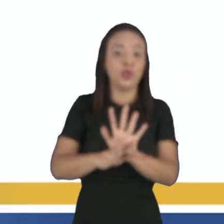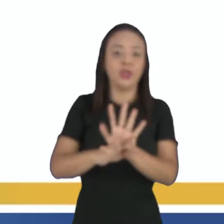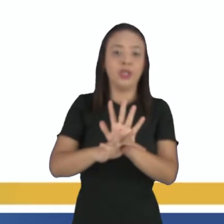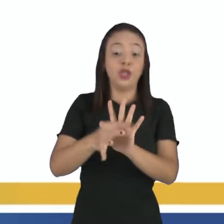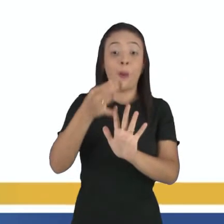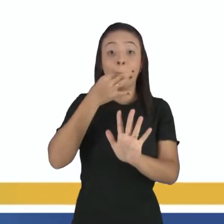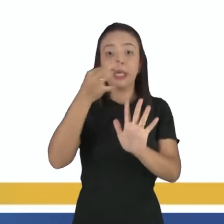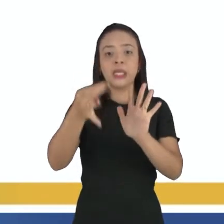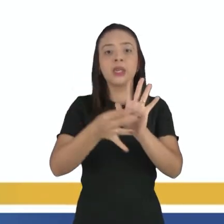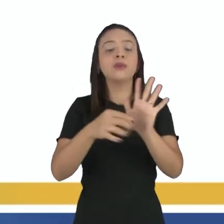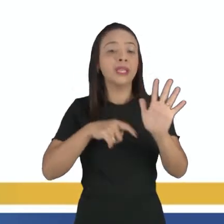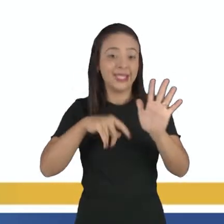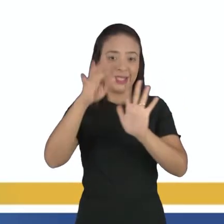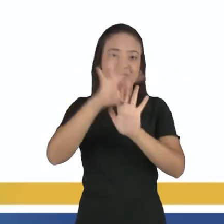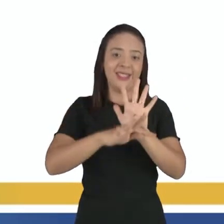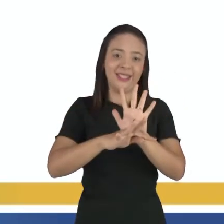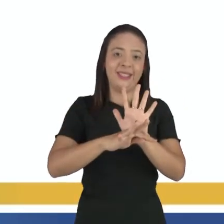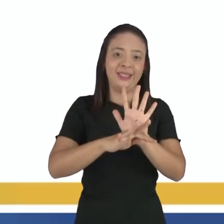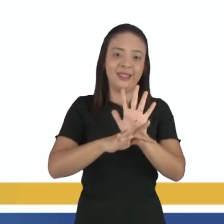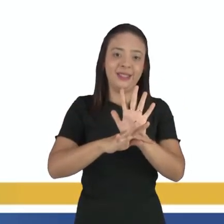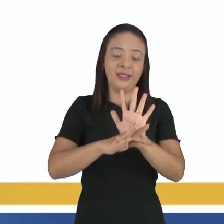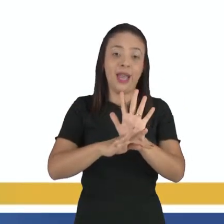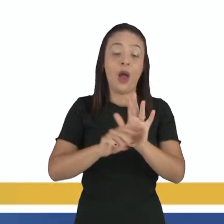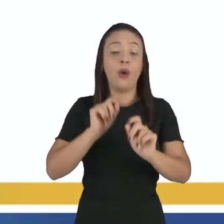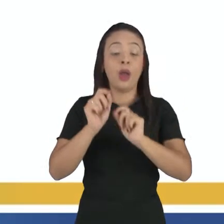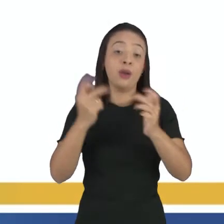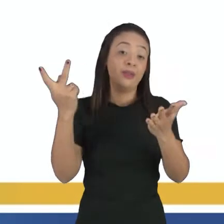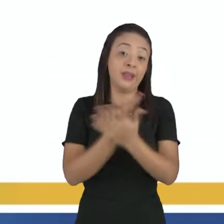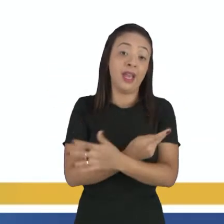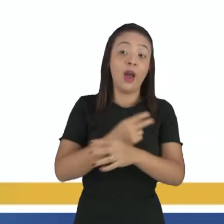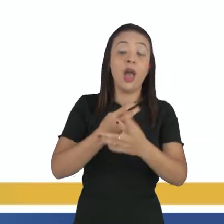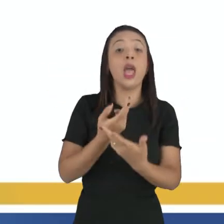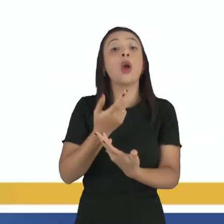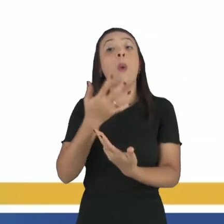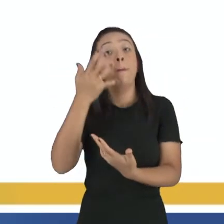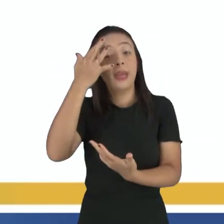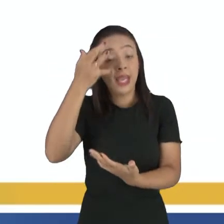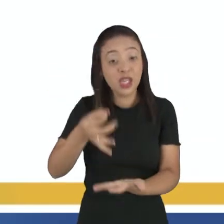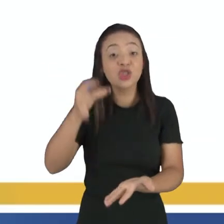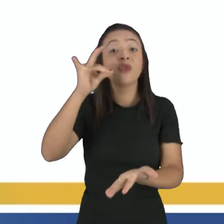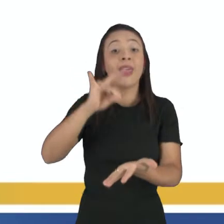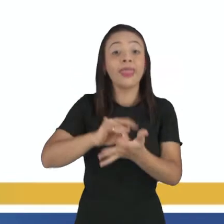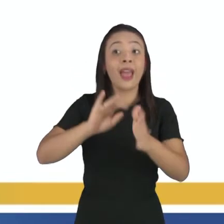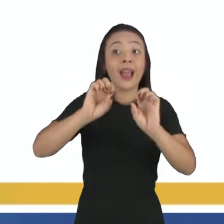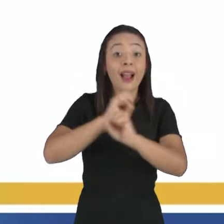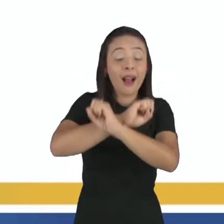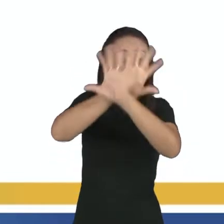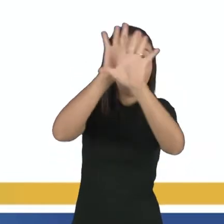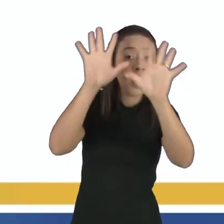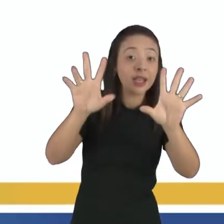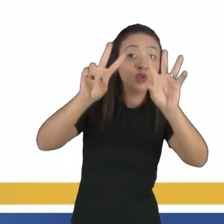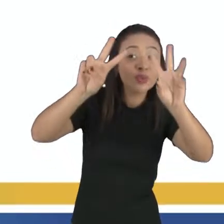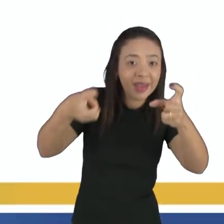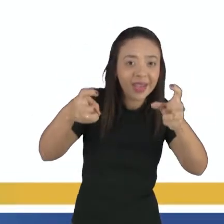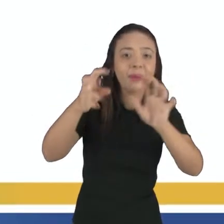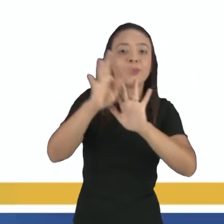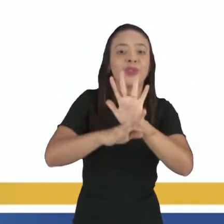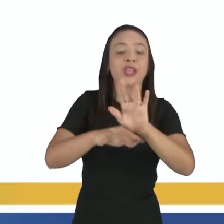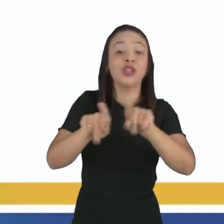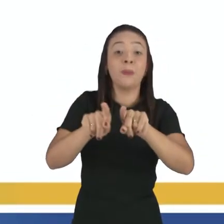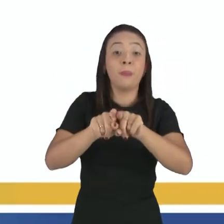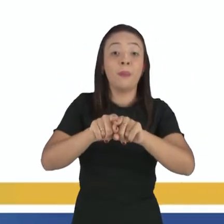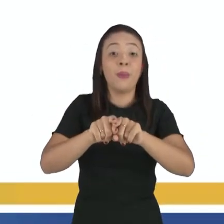é ficando bem claro qual é o assunto daquele texto ou Qual é o tema daquele texto